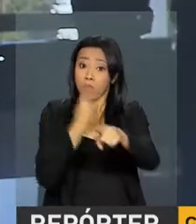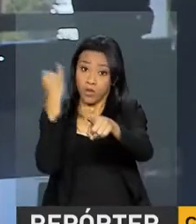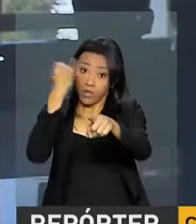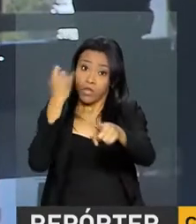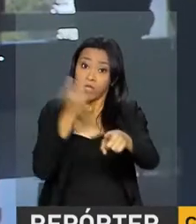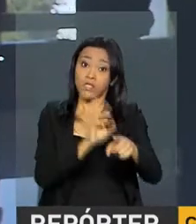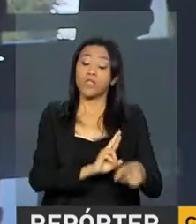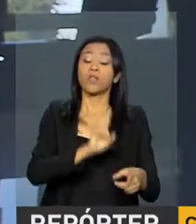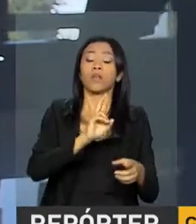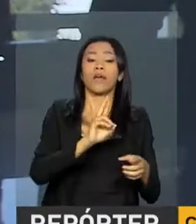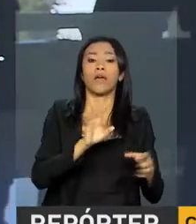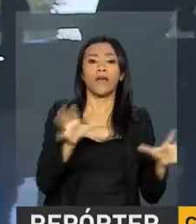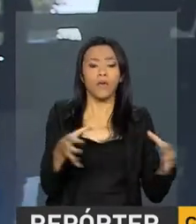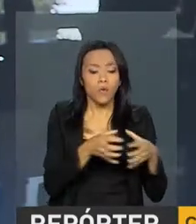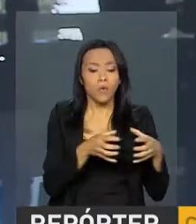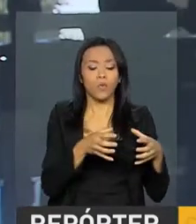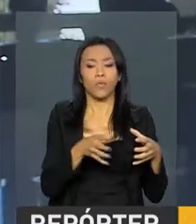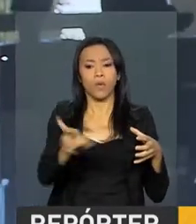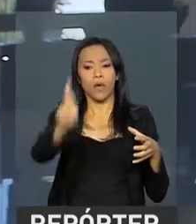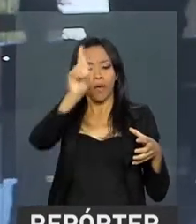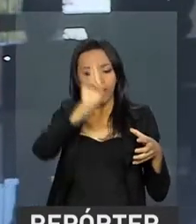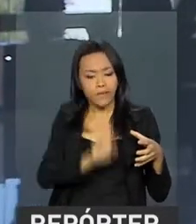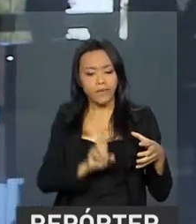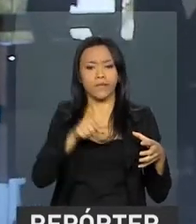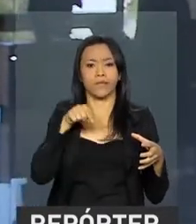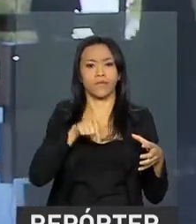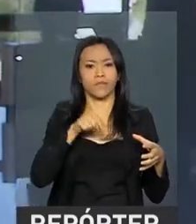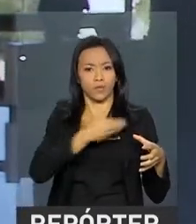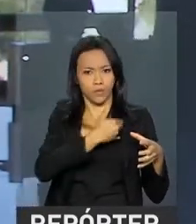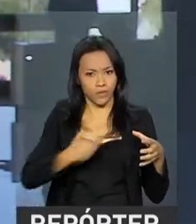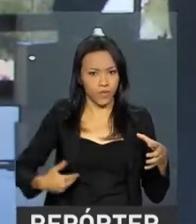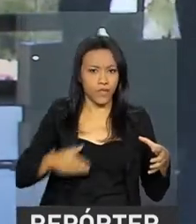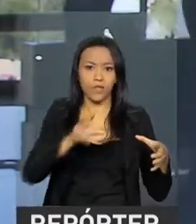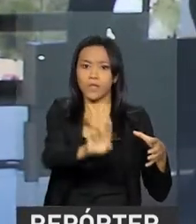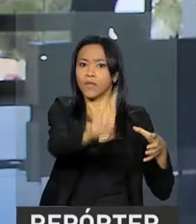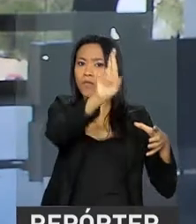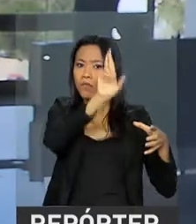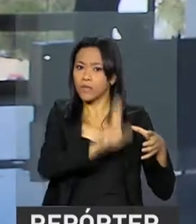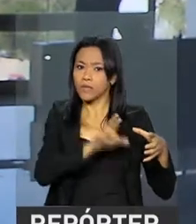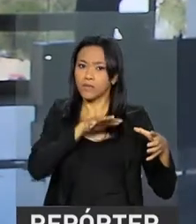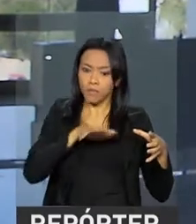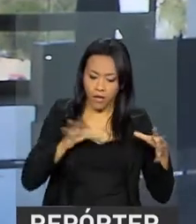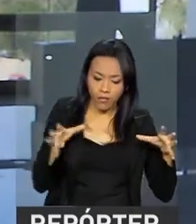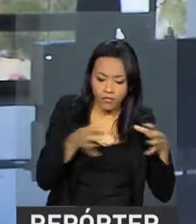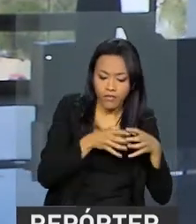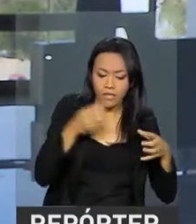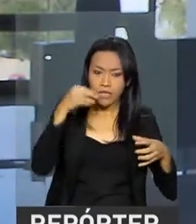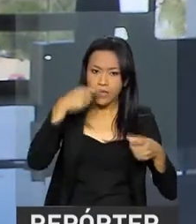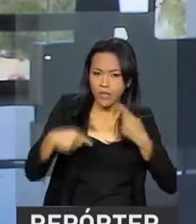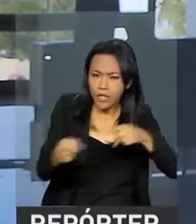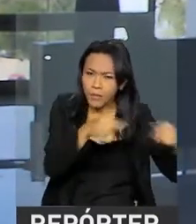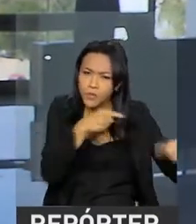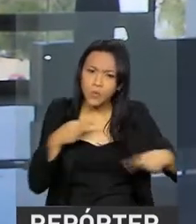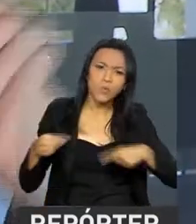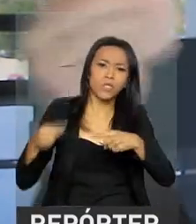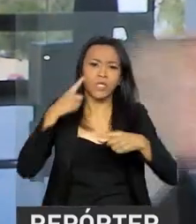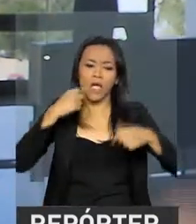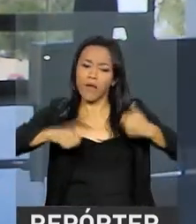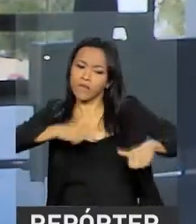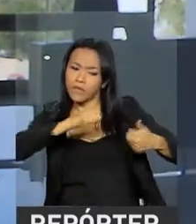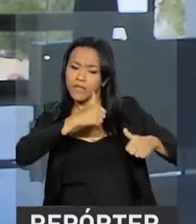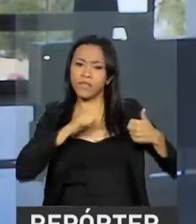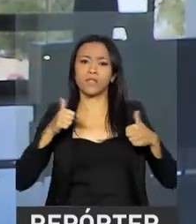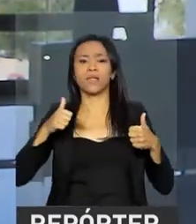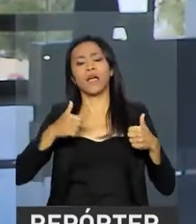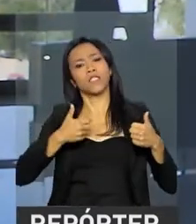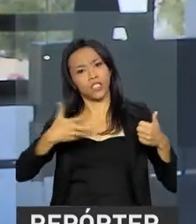os ministros para dentro, representantes de órgãos do governo, para dentro do Conselho, para debater, para analisar, para já